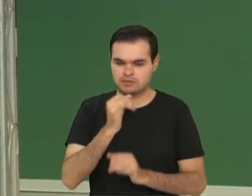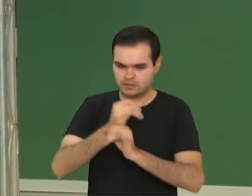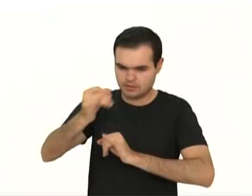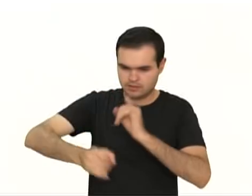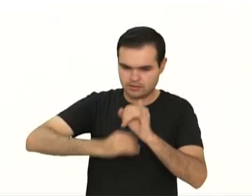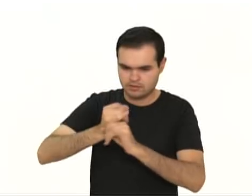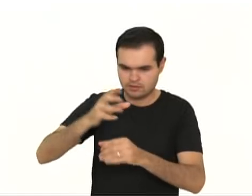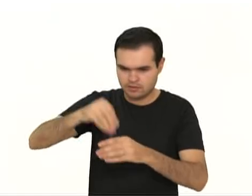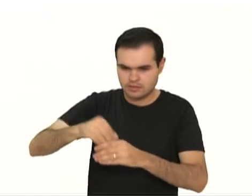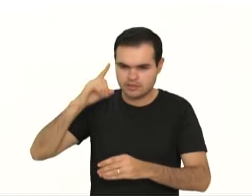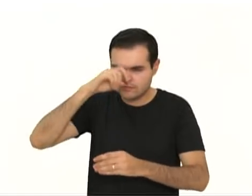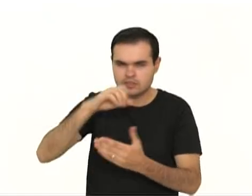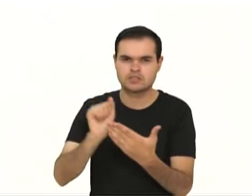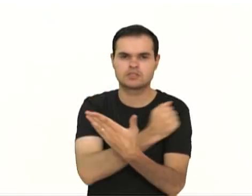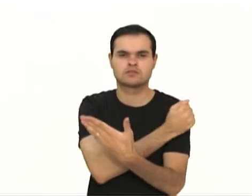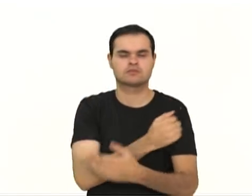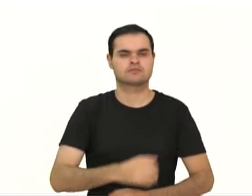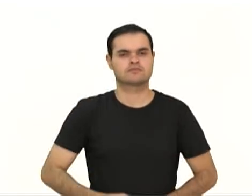internet.